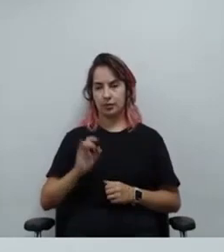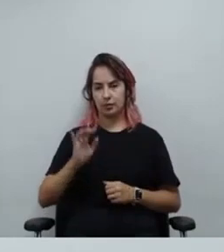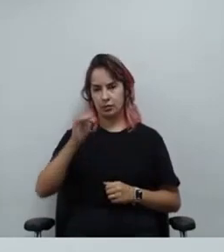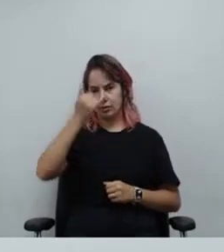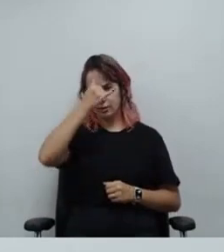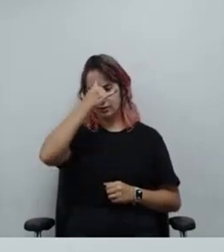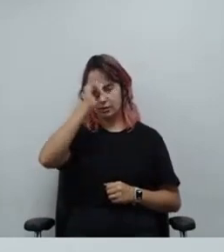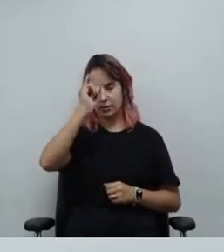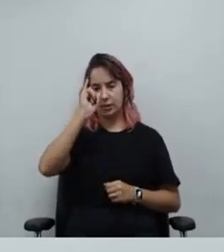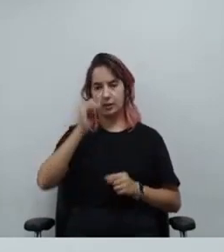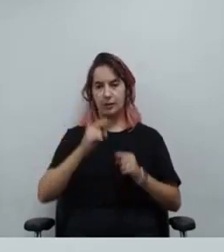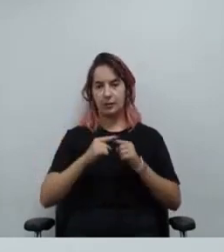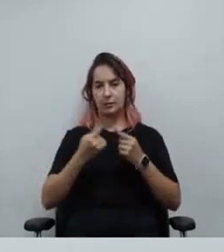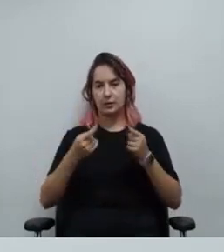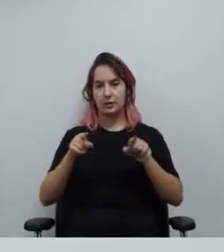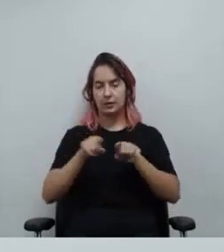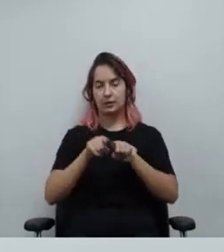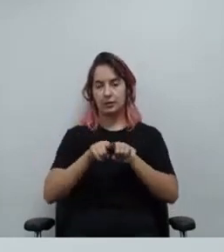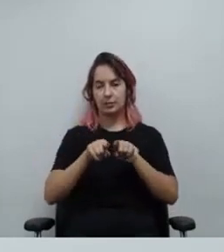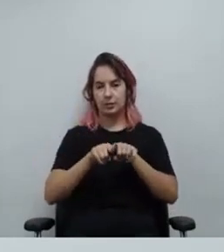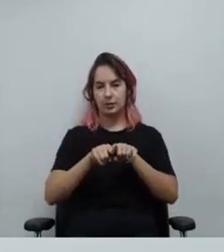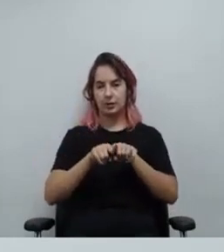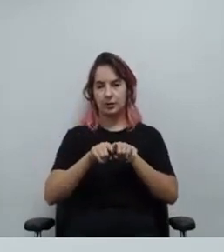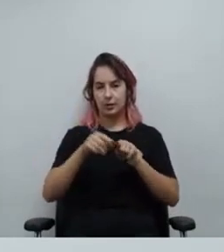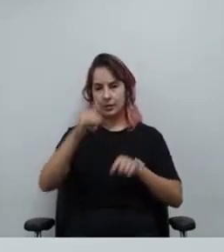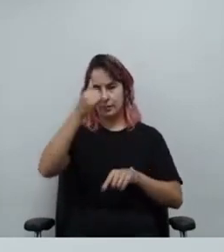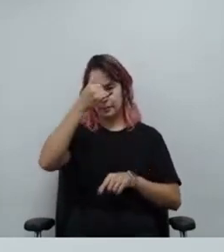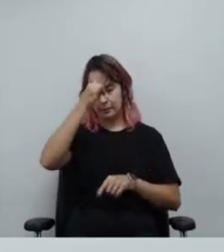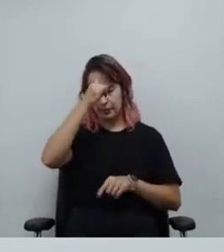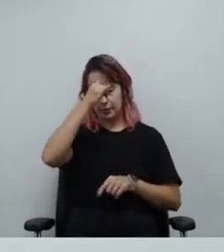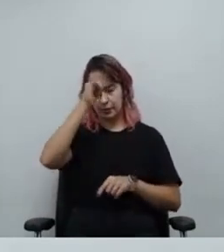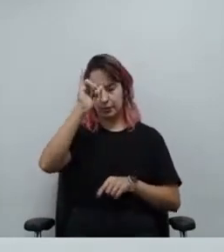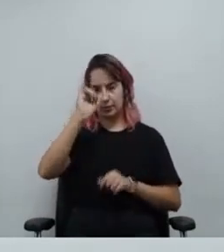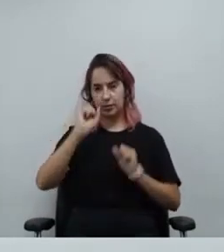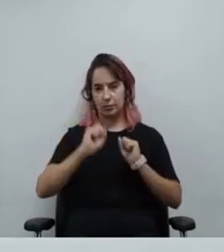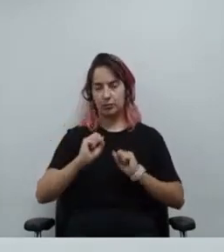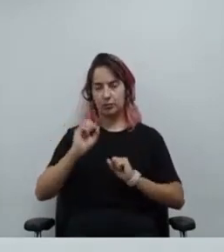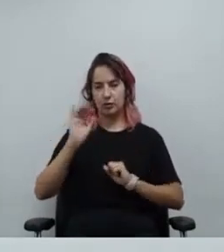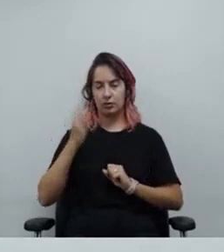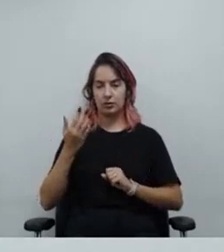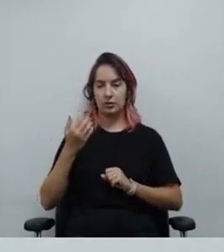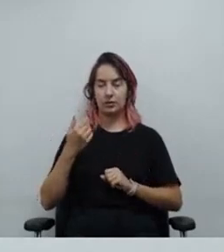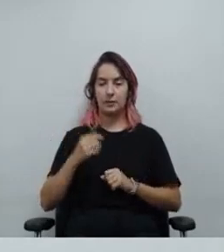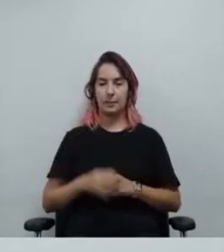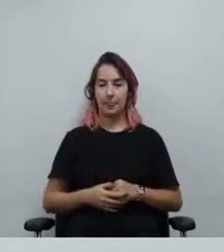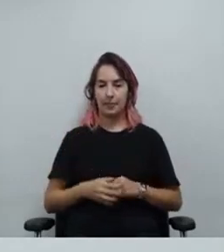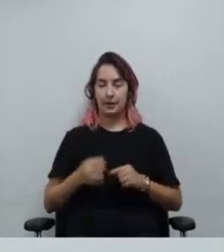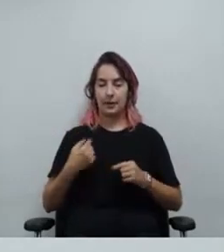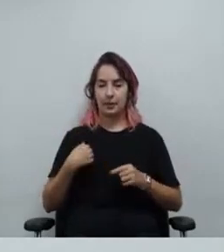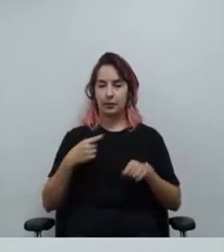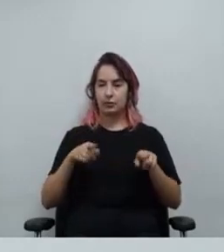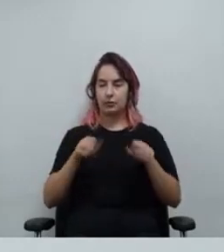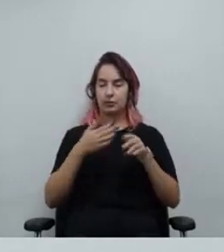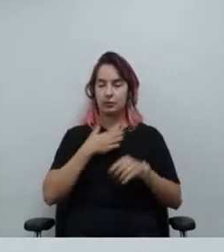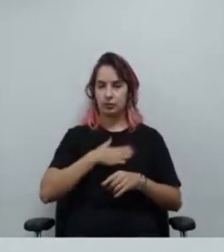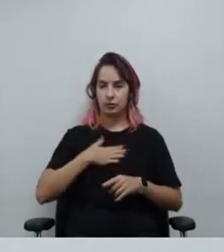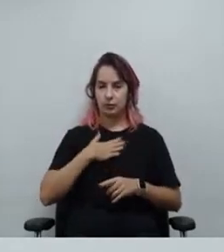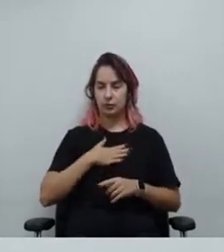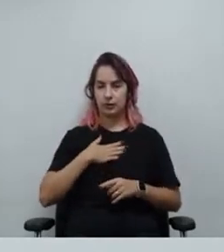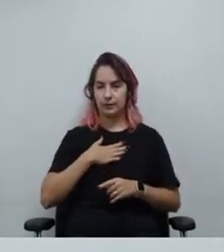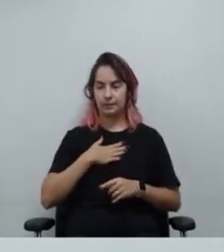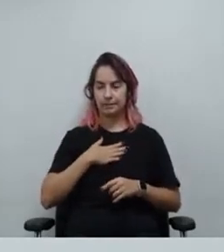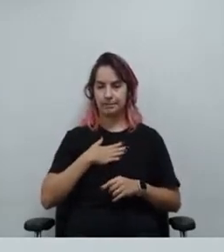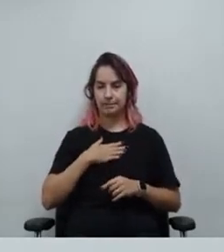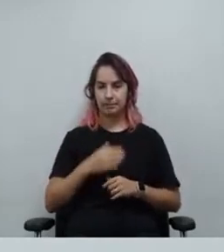mas também prevenir situações que voltem a se repetir. E, por fim, presidente, eu gostaria de